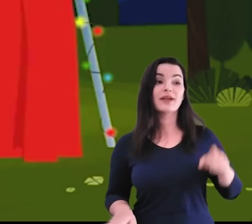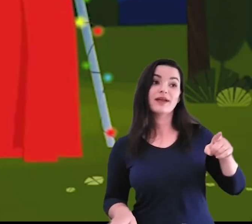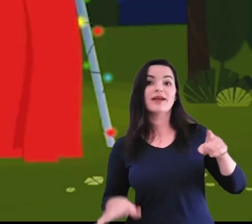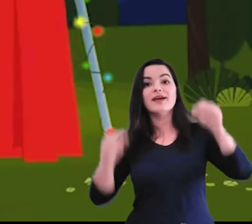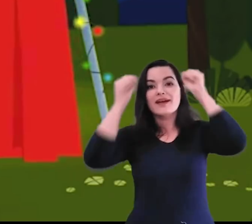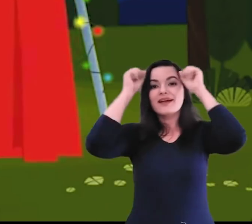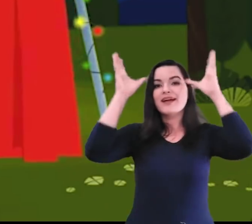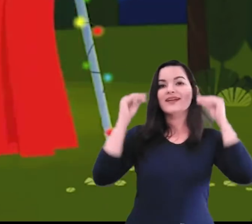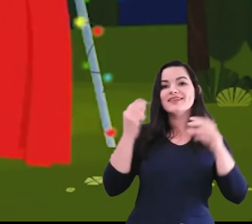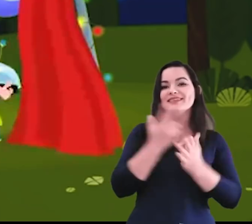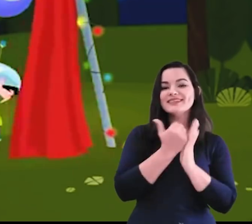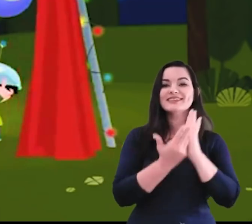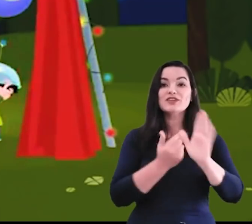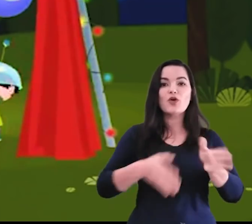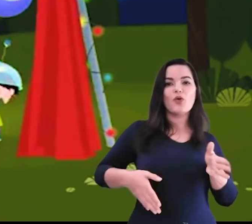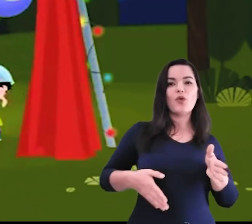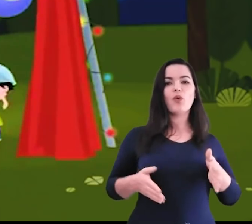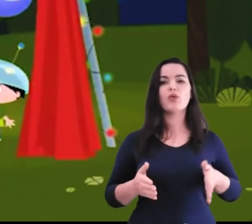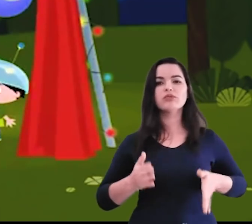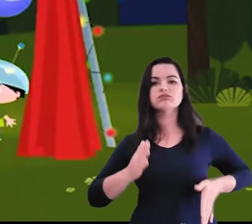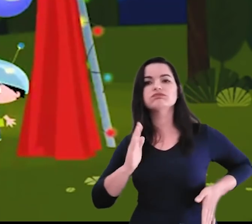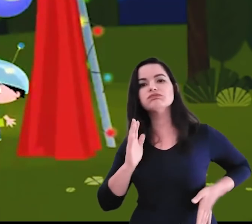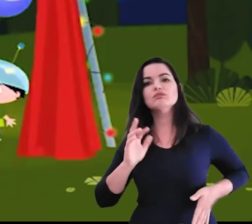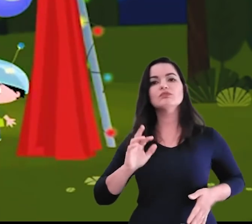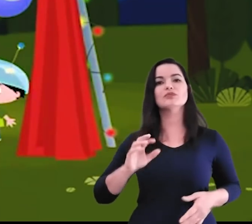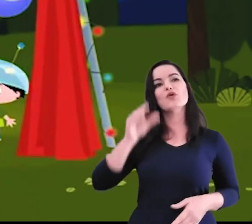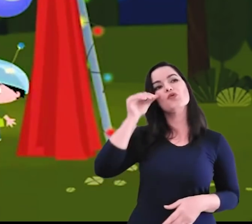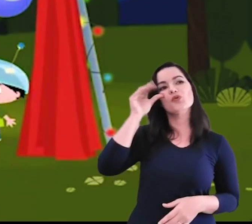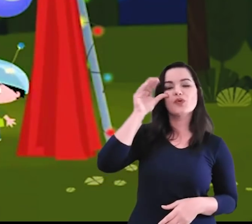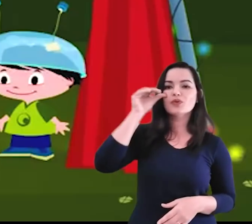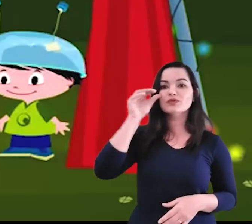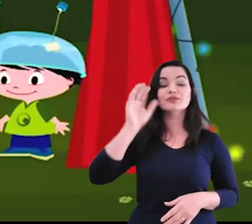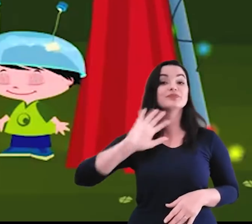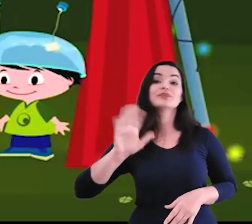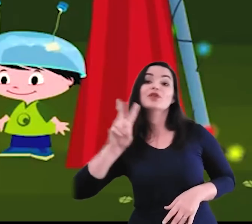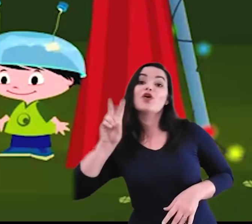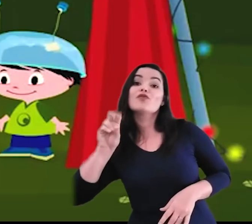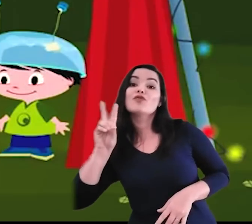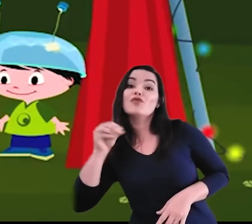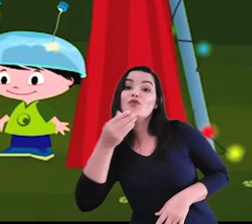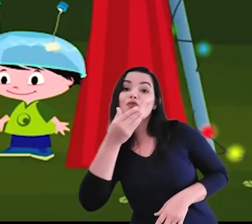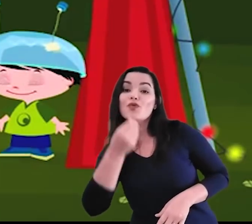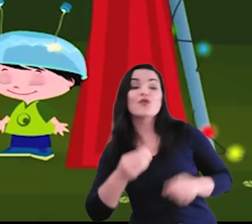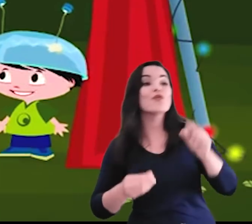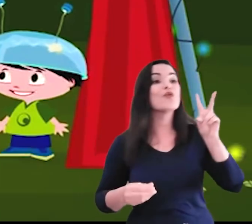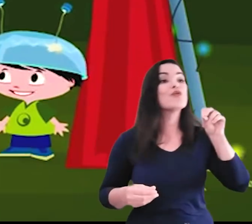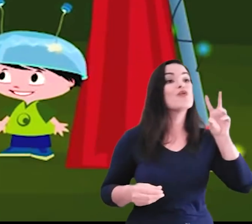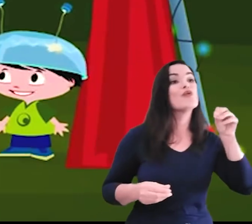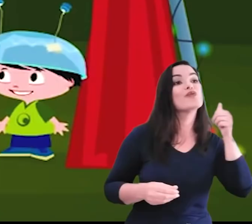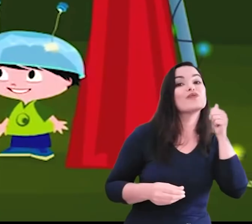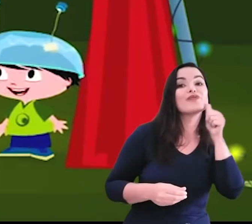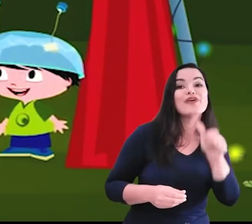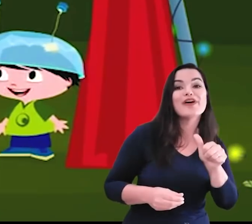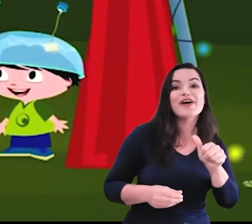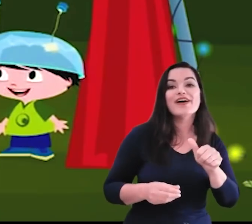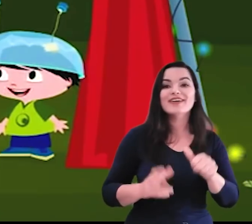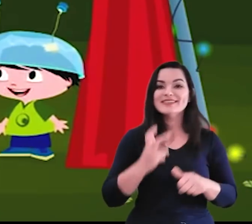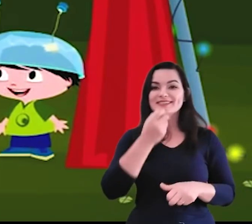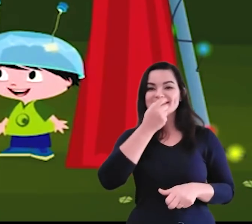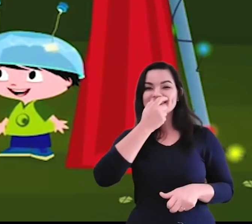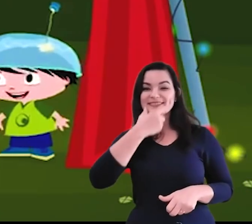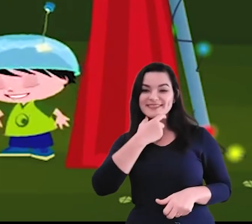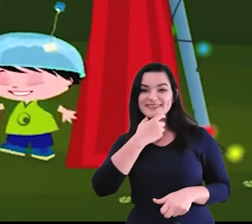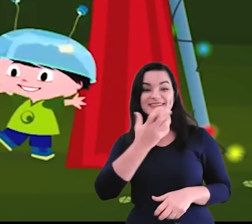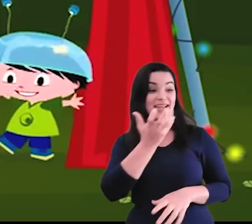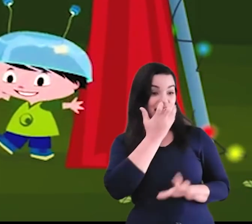logo, Júpiter. Vovô, vovó, Galileu, capitão, eu sou a robô Luna. E